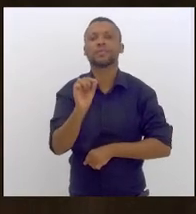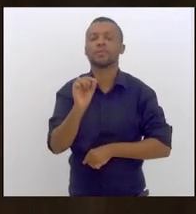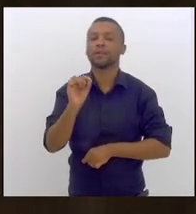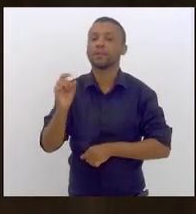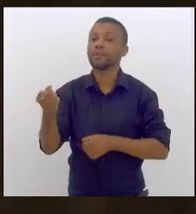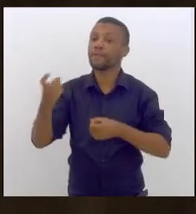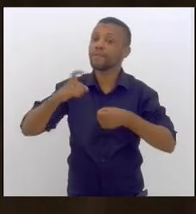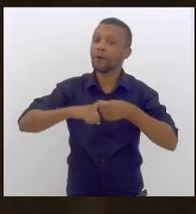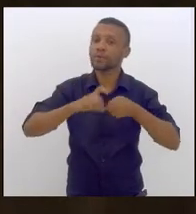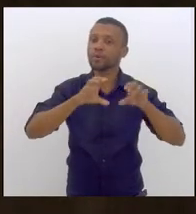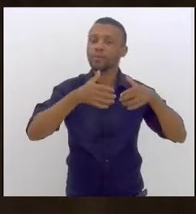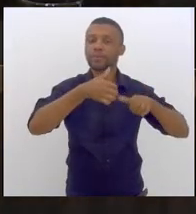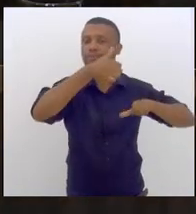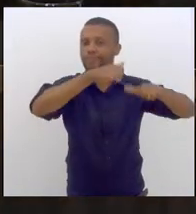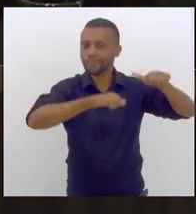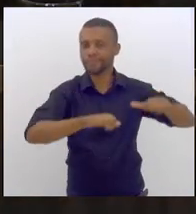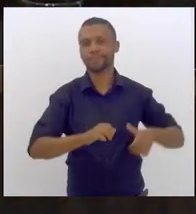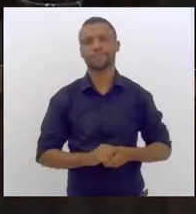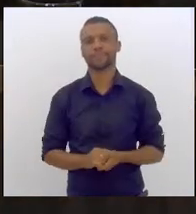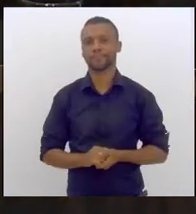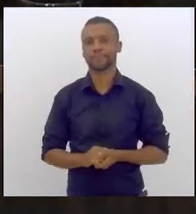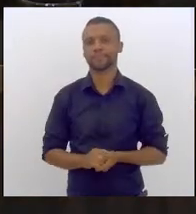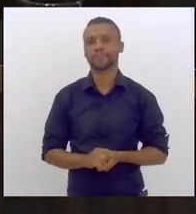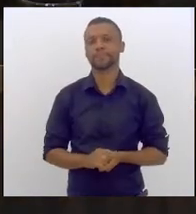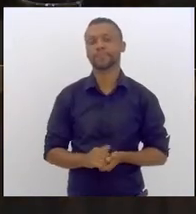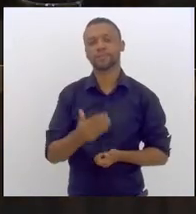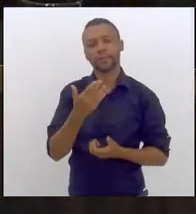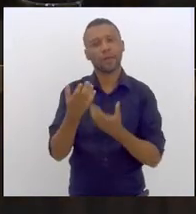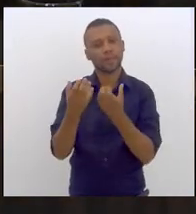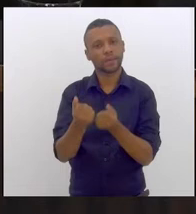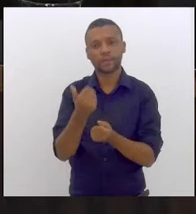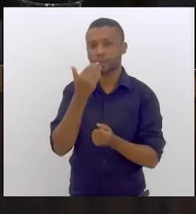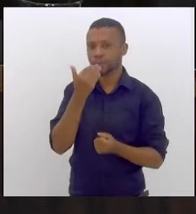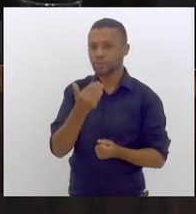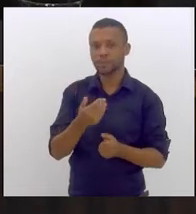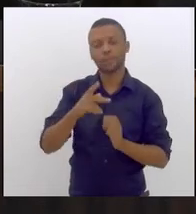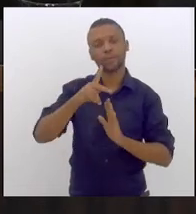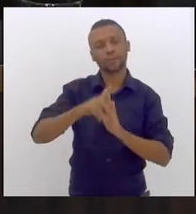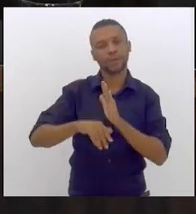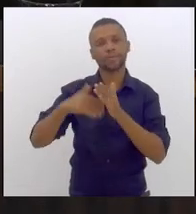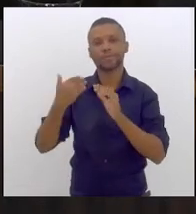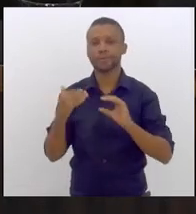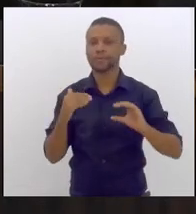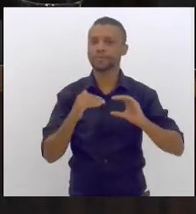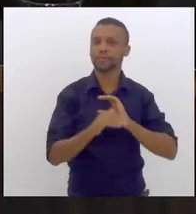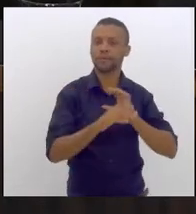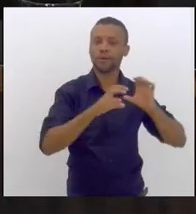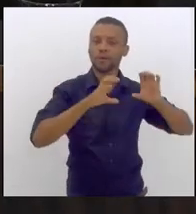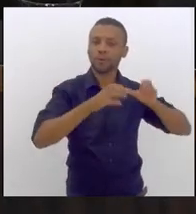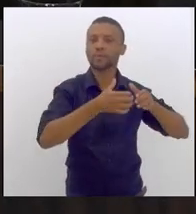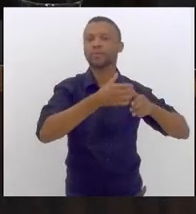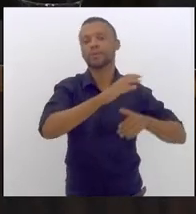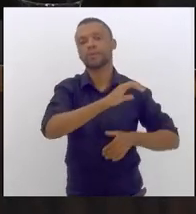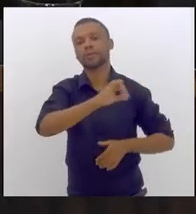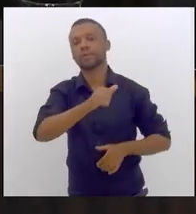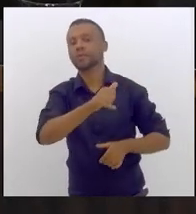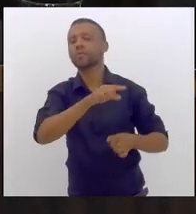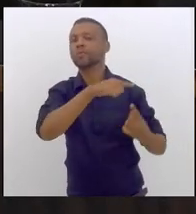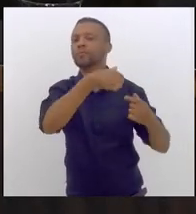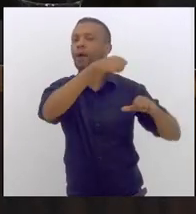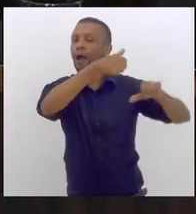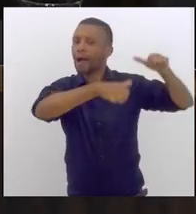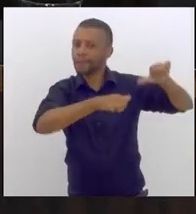à CCJ. Deferido o pedido, será o projeto encaminhado à CCJ para